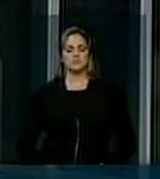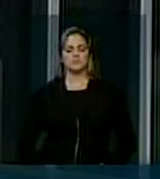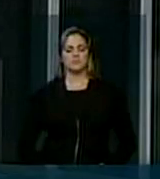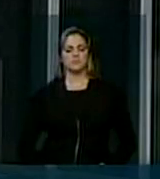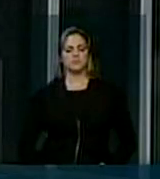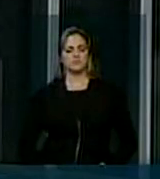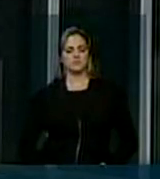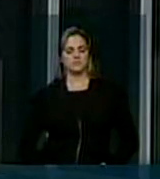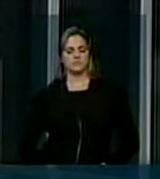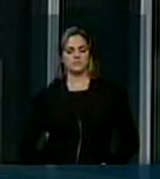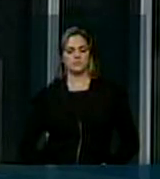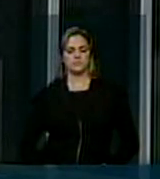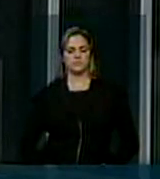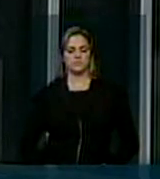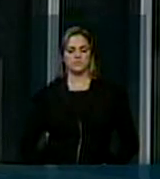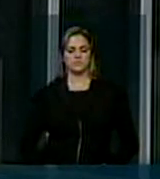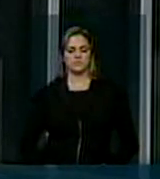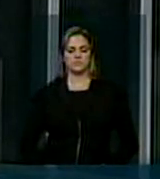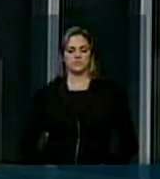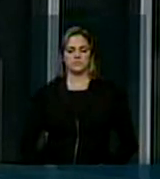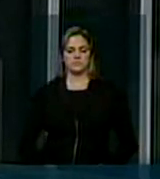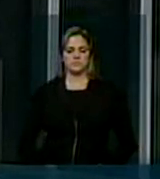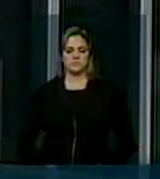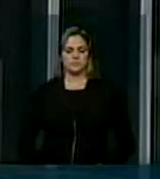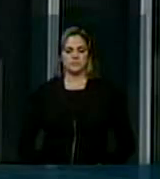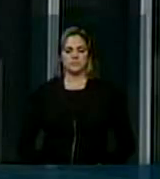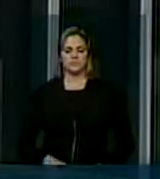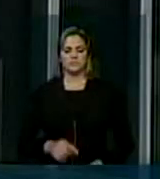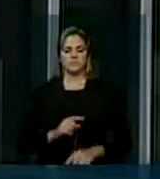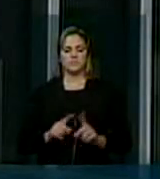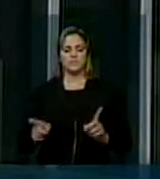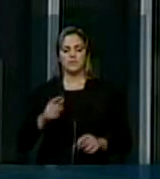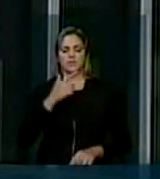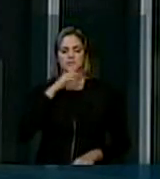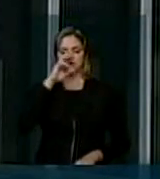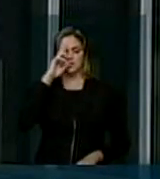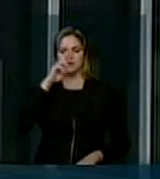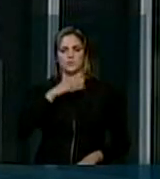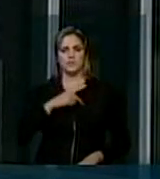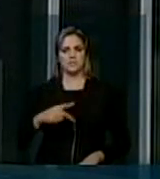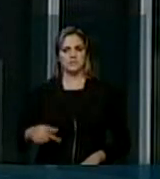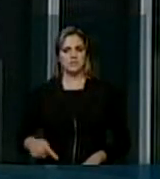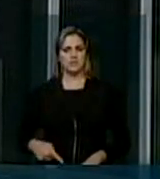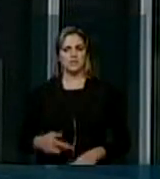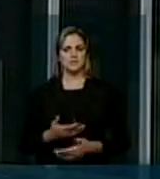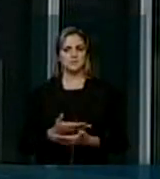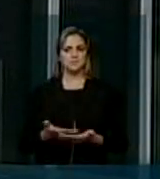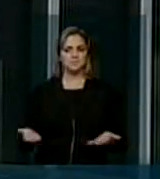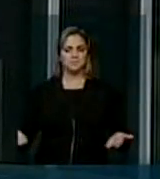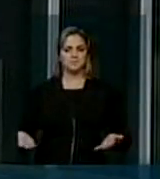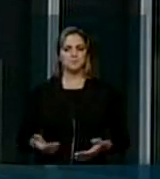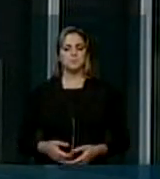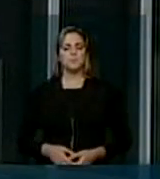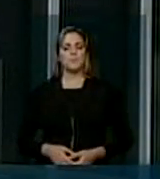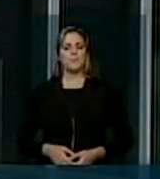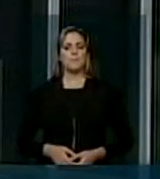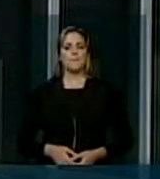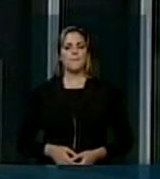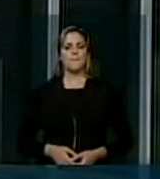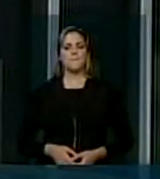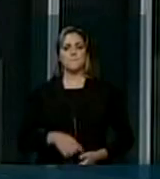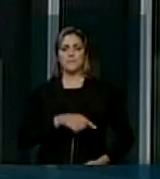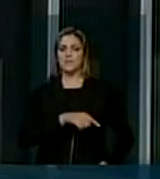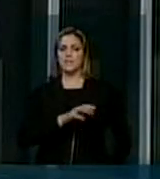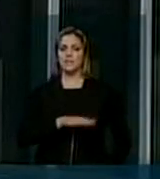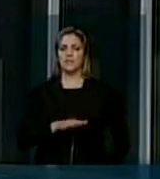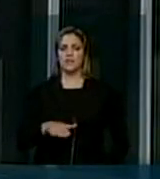No entanto, senhor presidente, senhoras e senhores parlamentares, esse discurso eloquente,